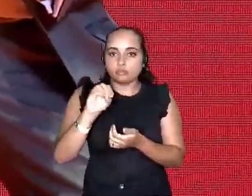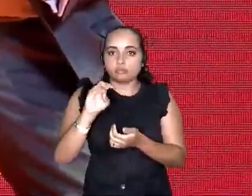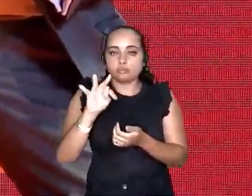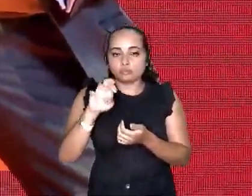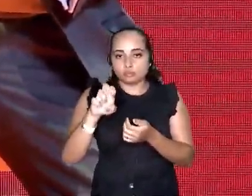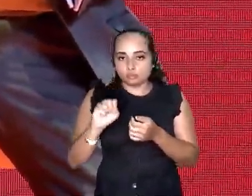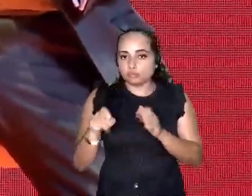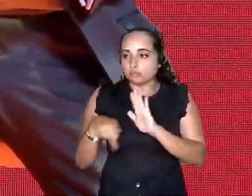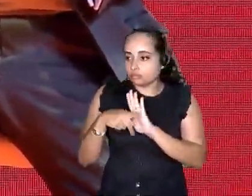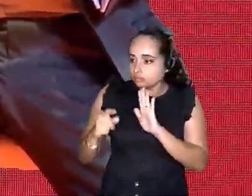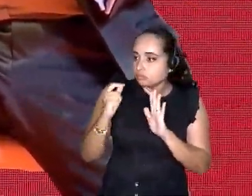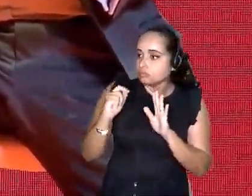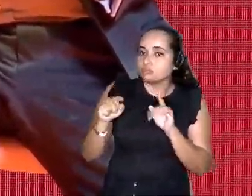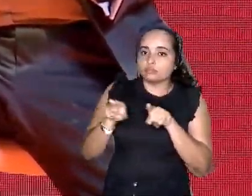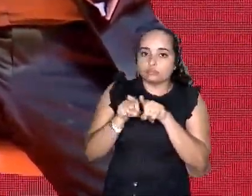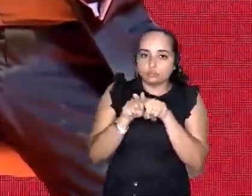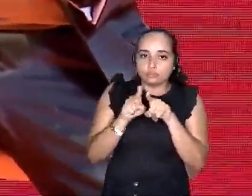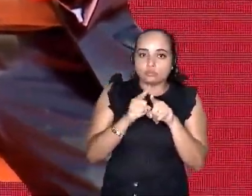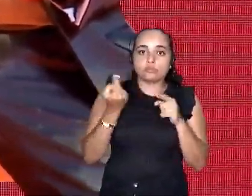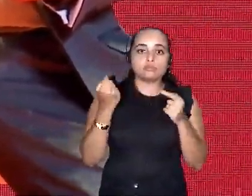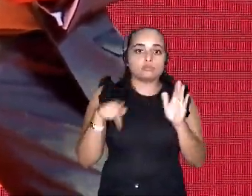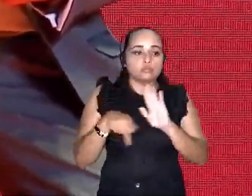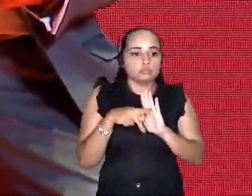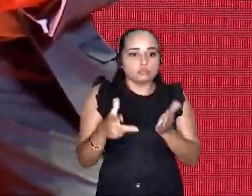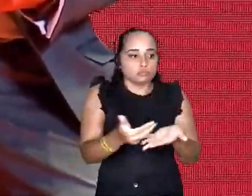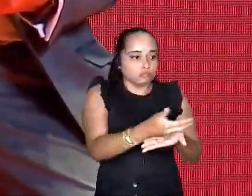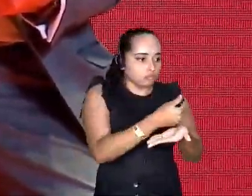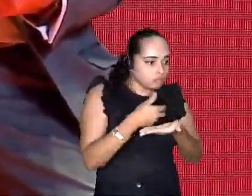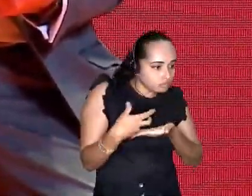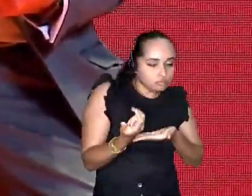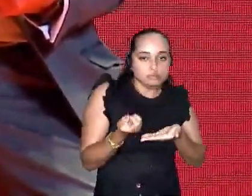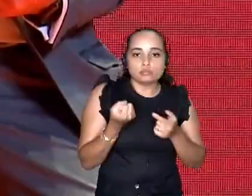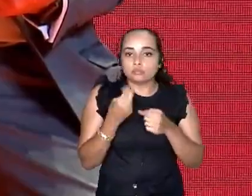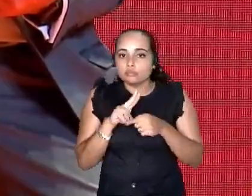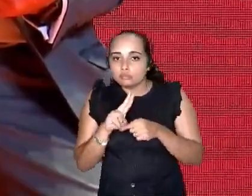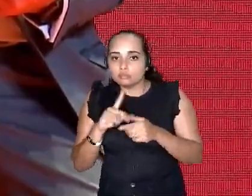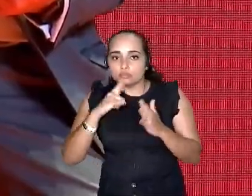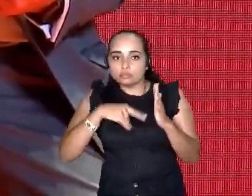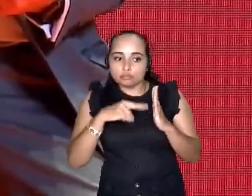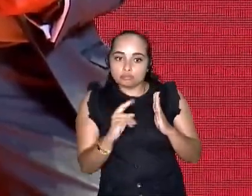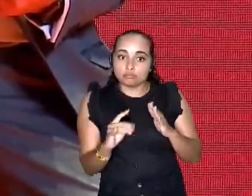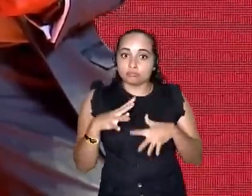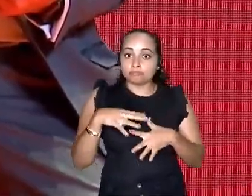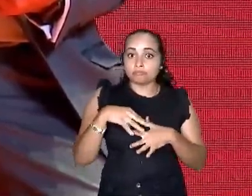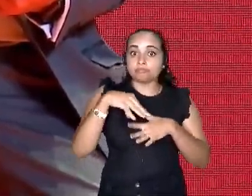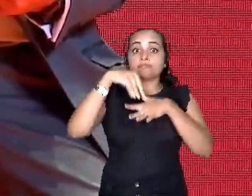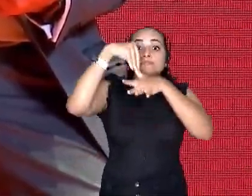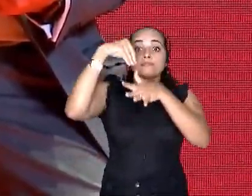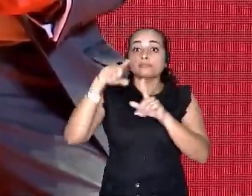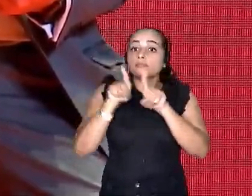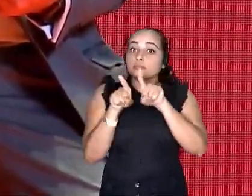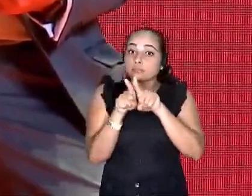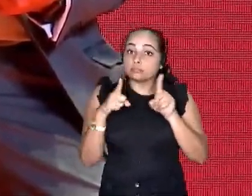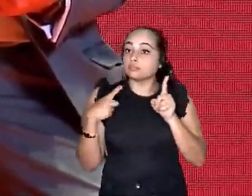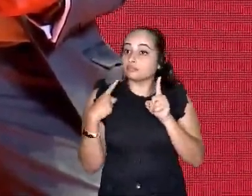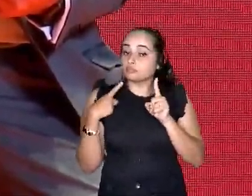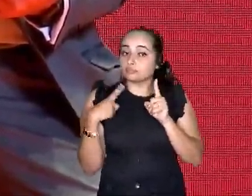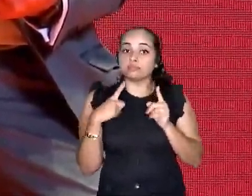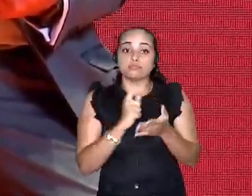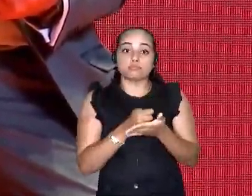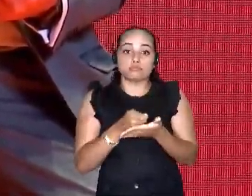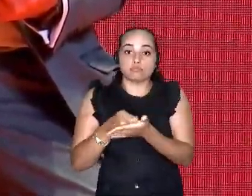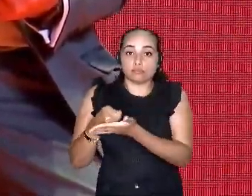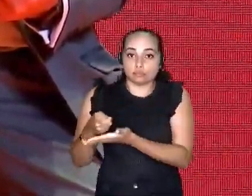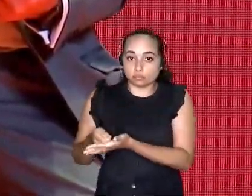a paraísos, a jurisdições com tributação favorecida ou regime fiscal privilegiado, e também aqueles pagamentos que a